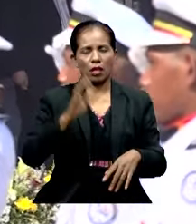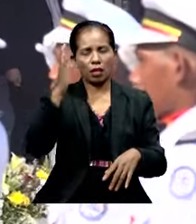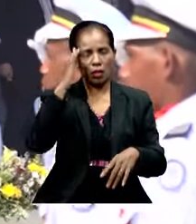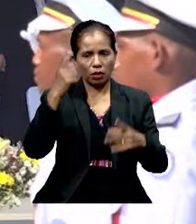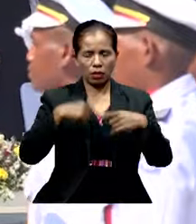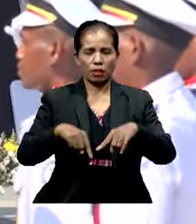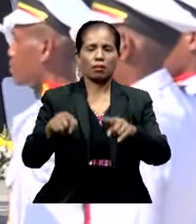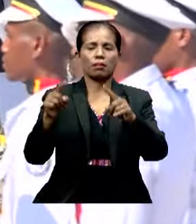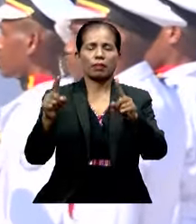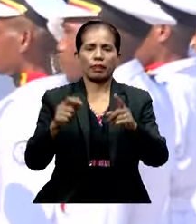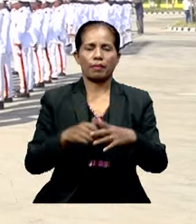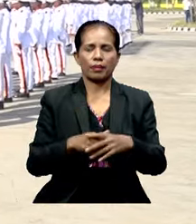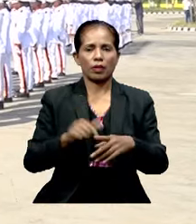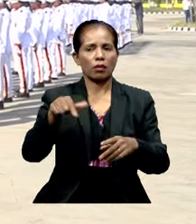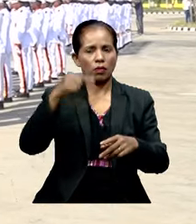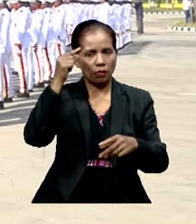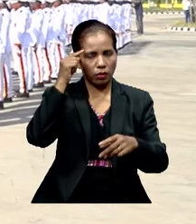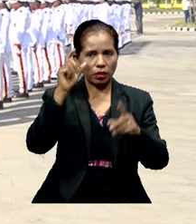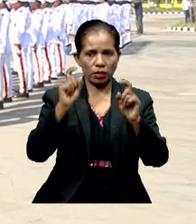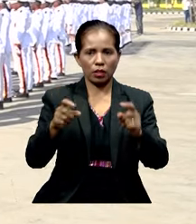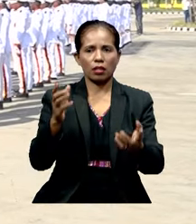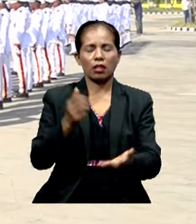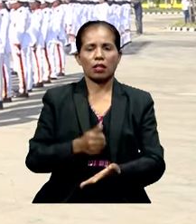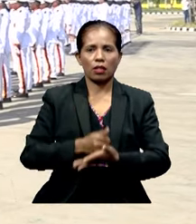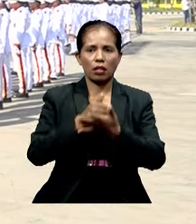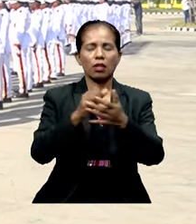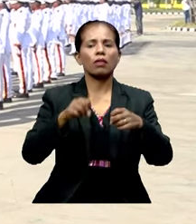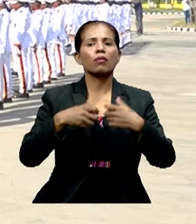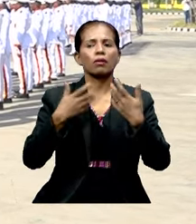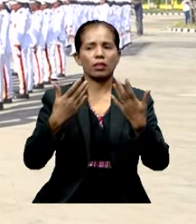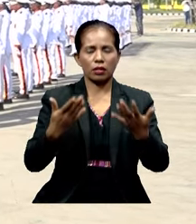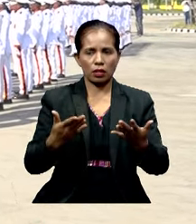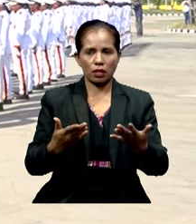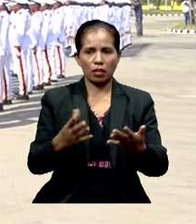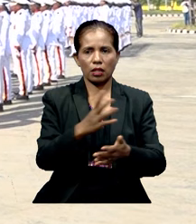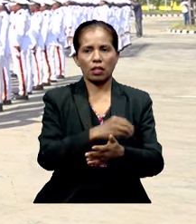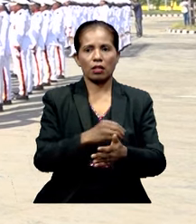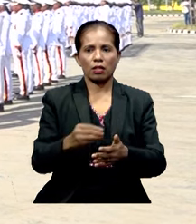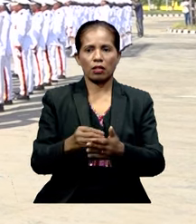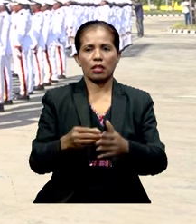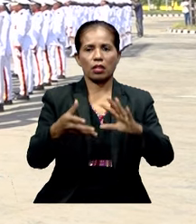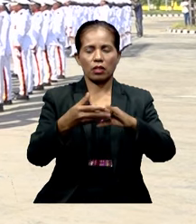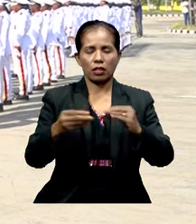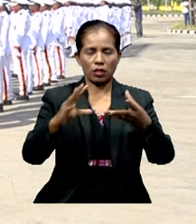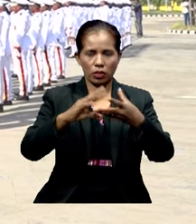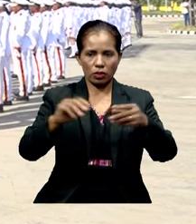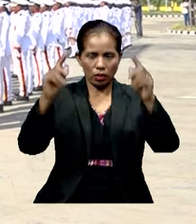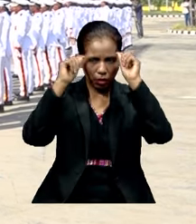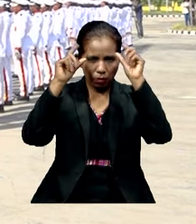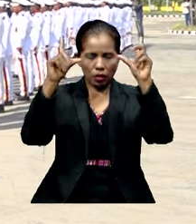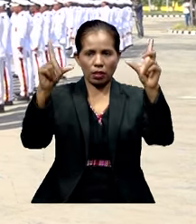ba governo, Mateng Taumatang, o INSA intensifica história Timor-Leste